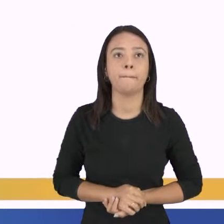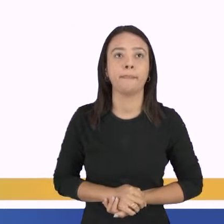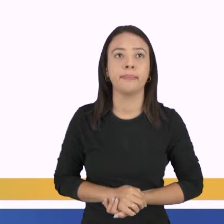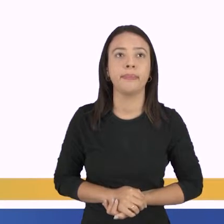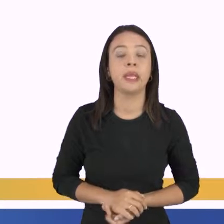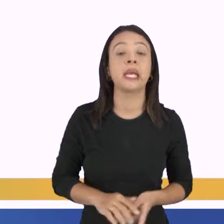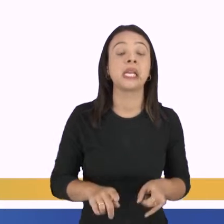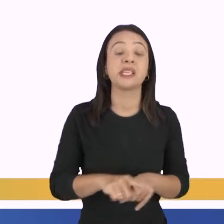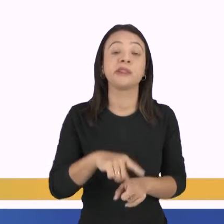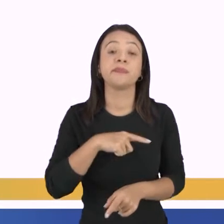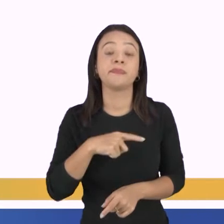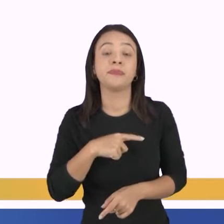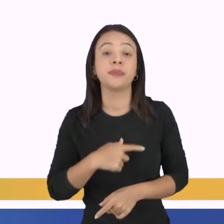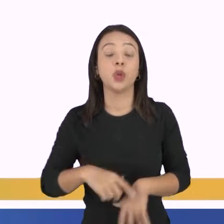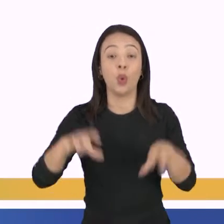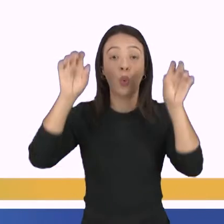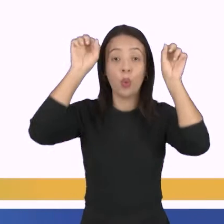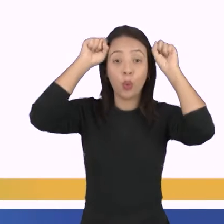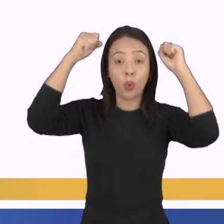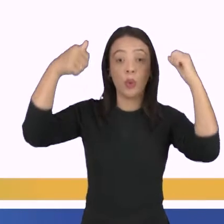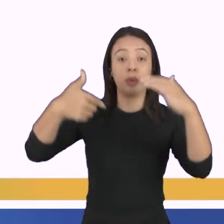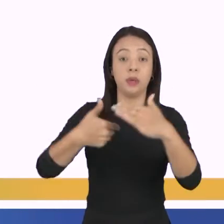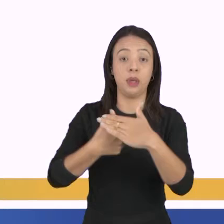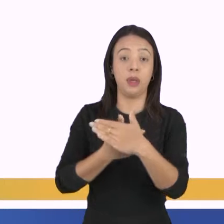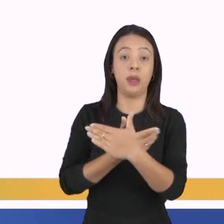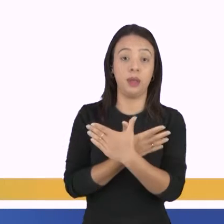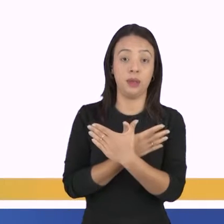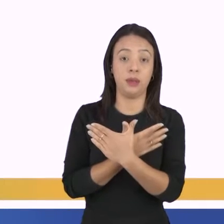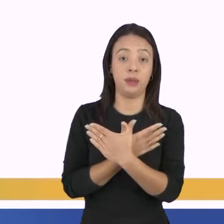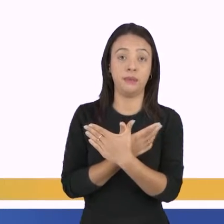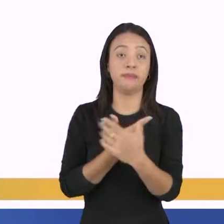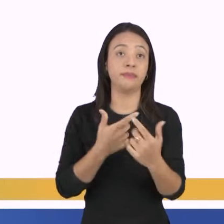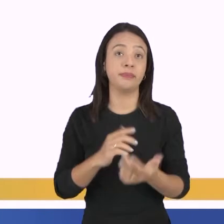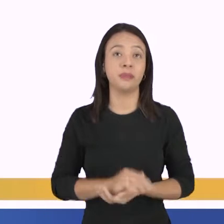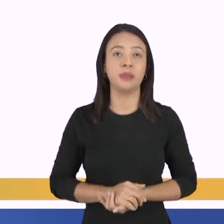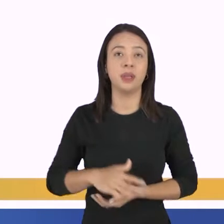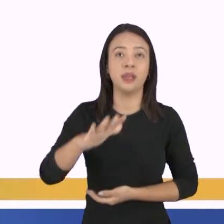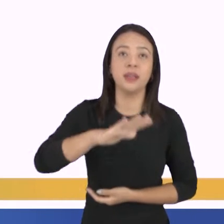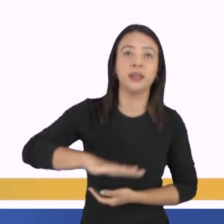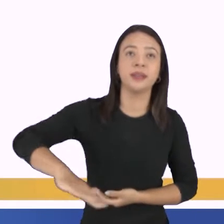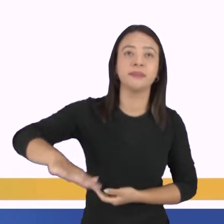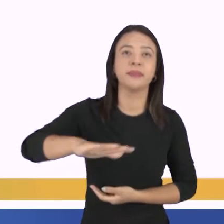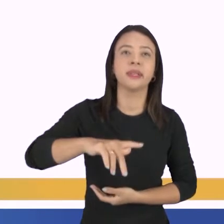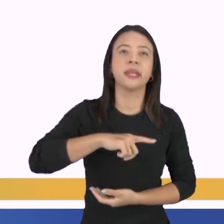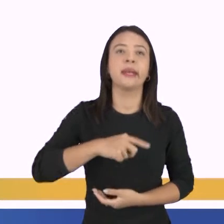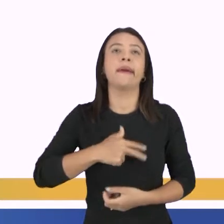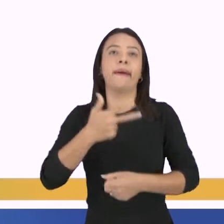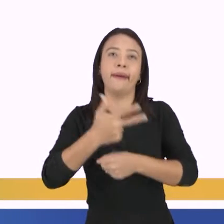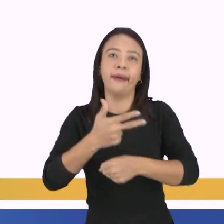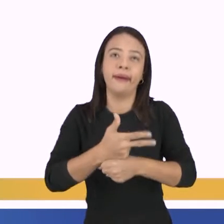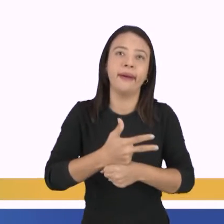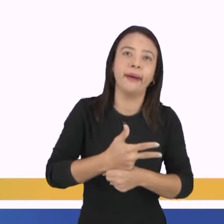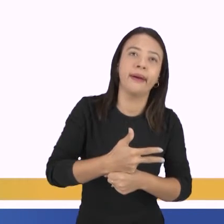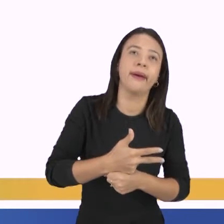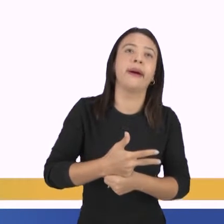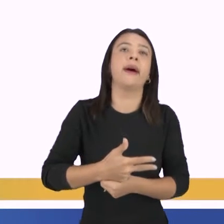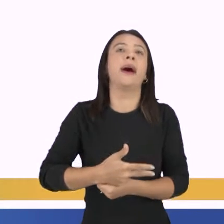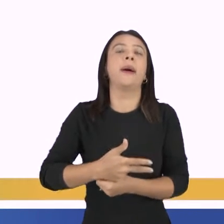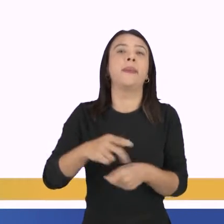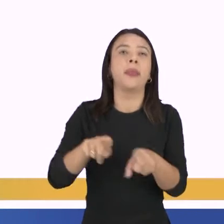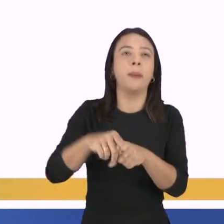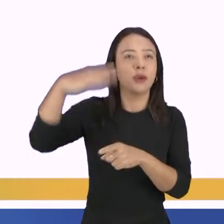Os maias estão localizados na região da Guatemala, né? Honduras e uma pequena parte do México, na planície